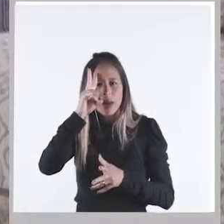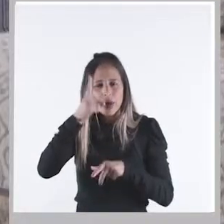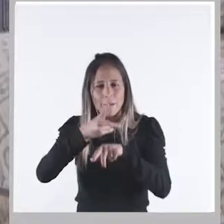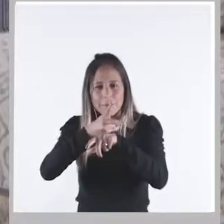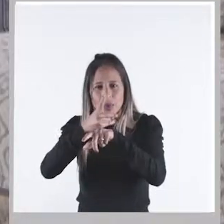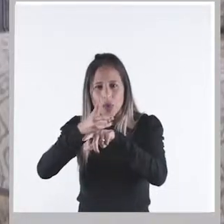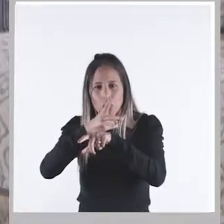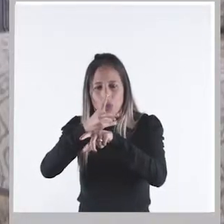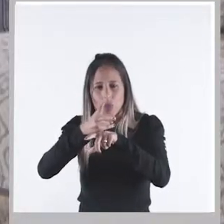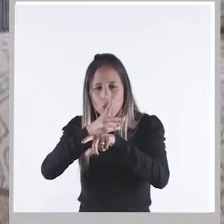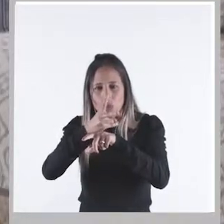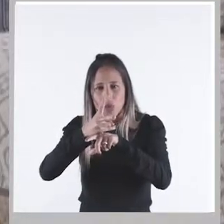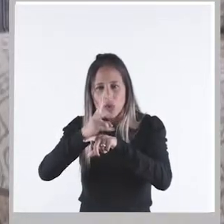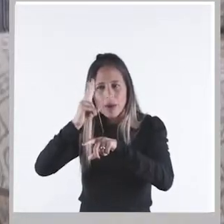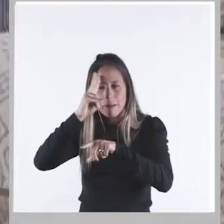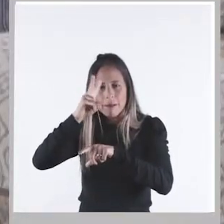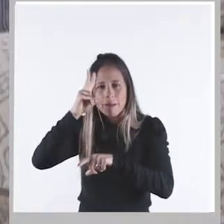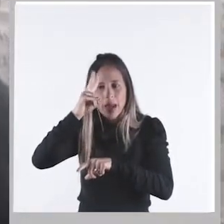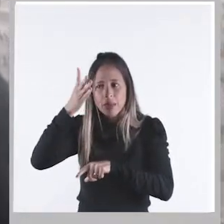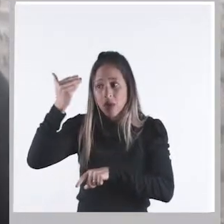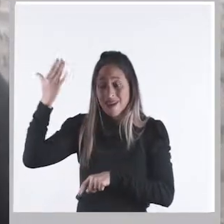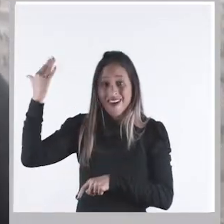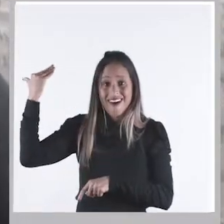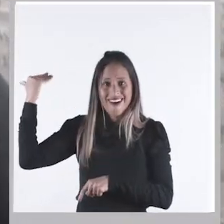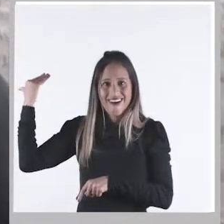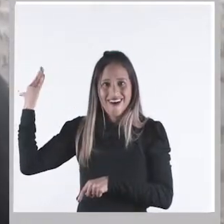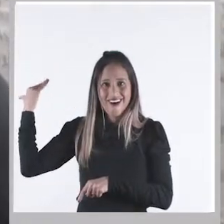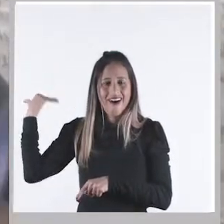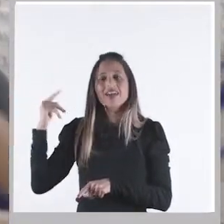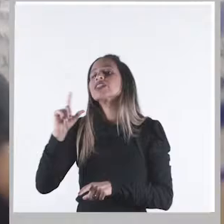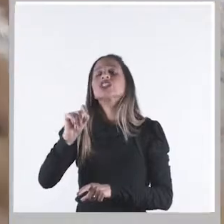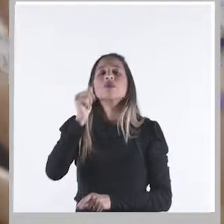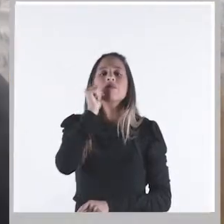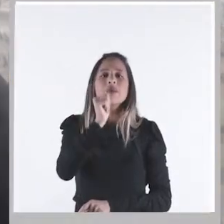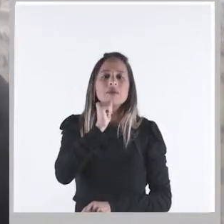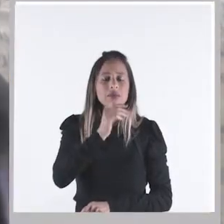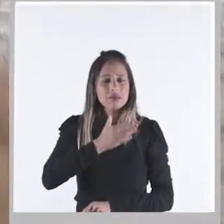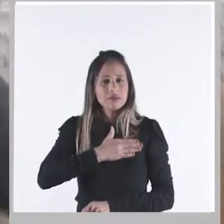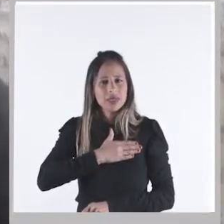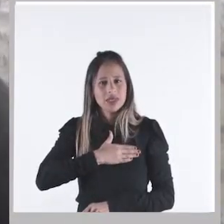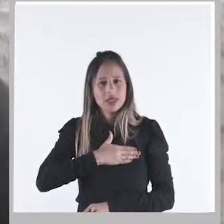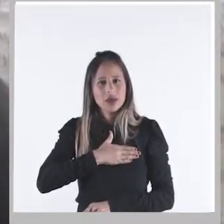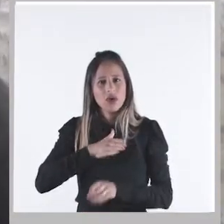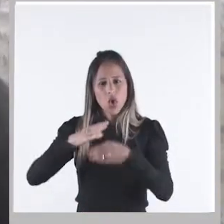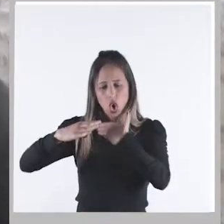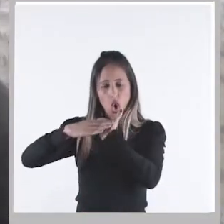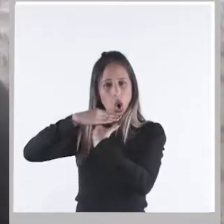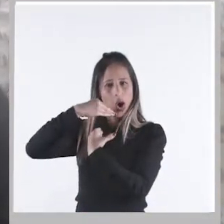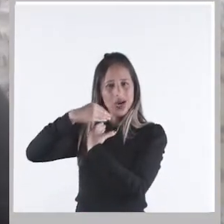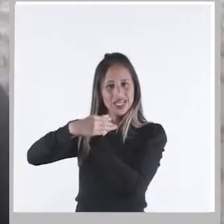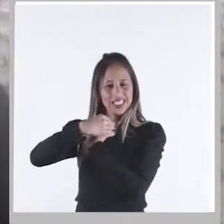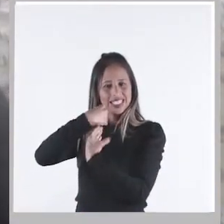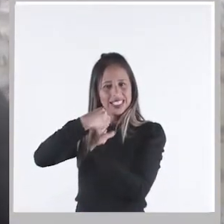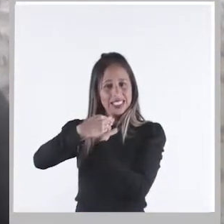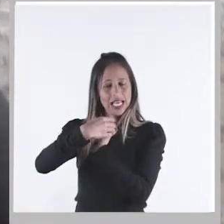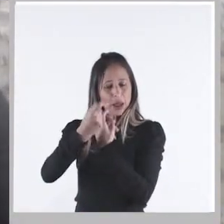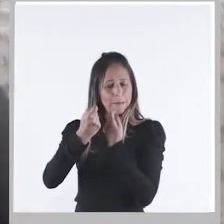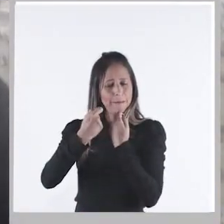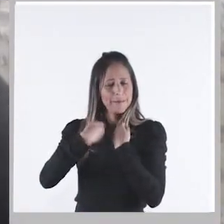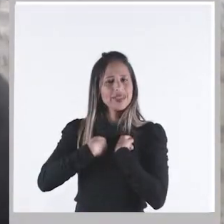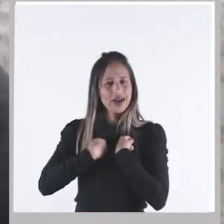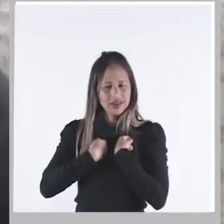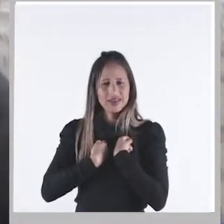busco nessa memória ancestral, né? De alguma forma, um conselho, né? Que conselho que ela me daria